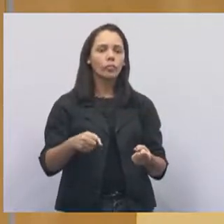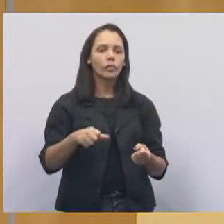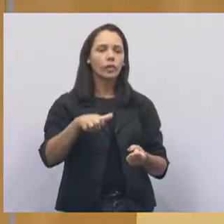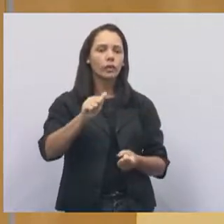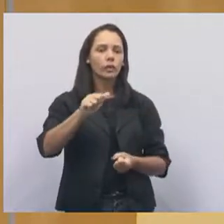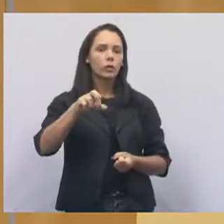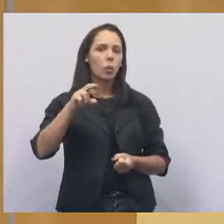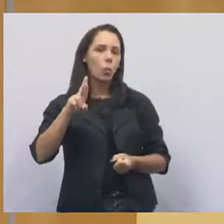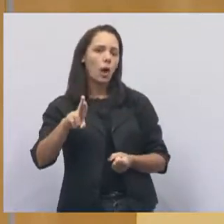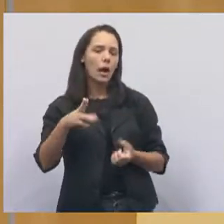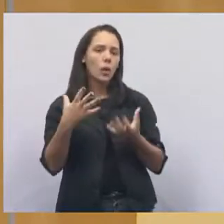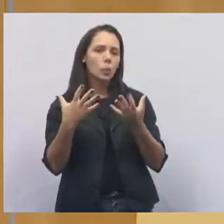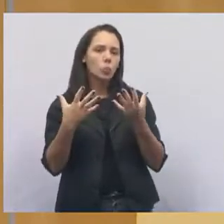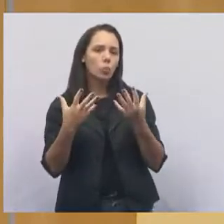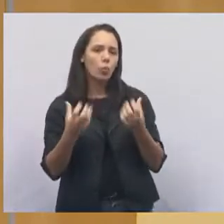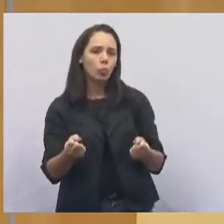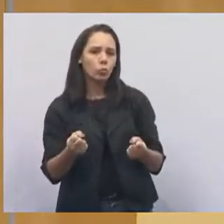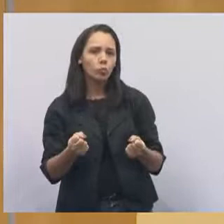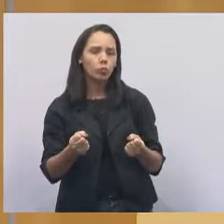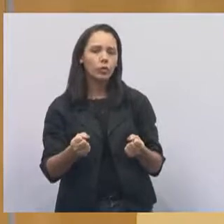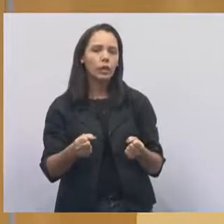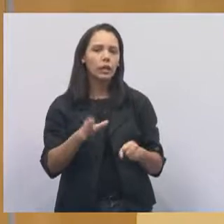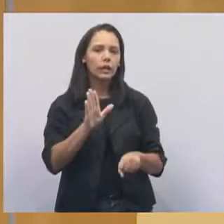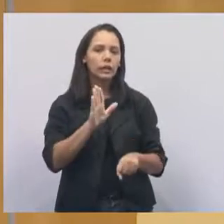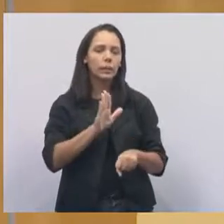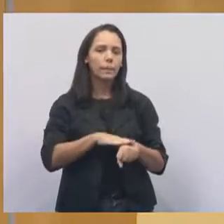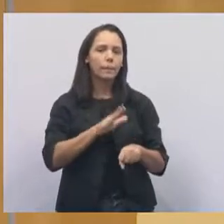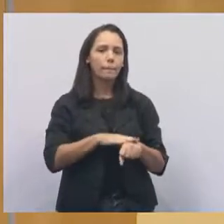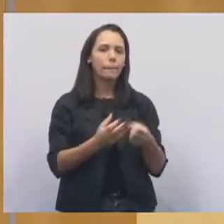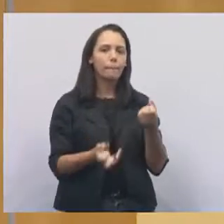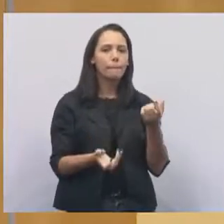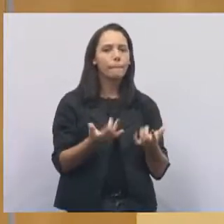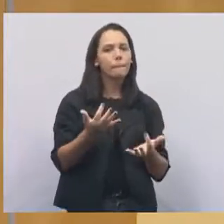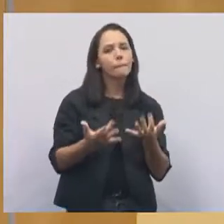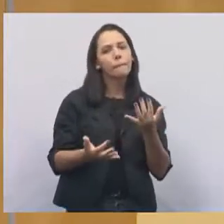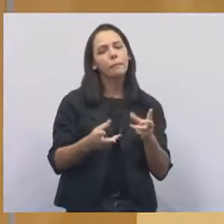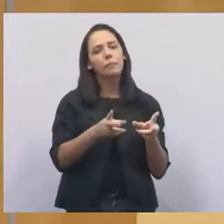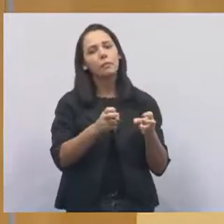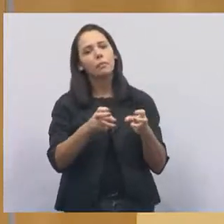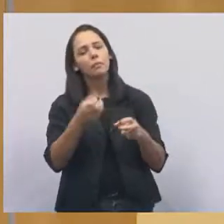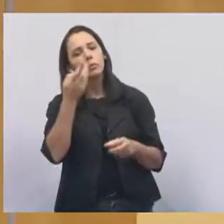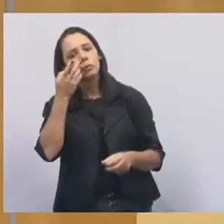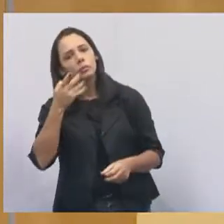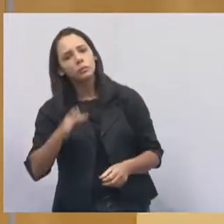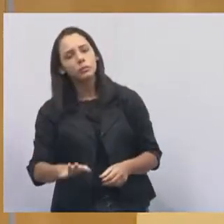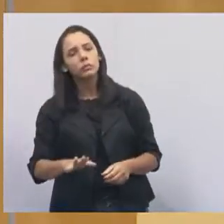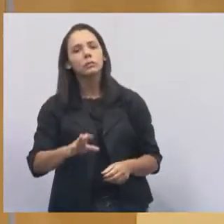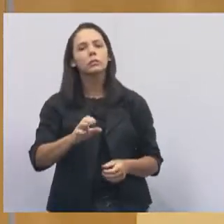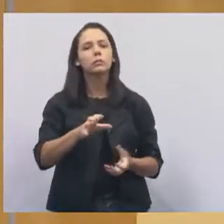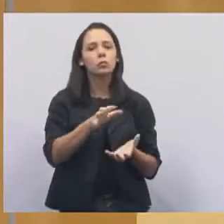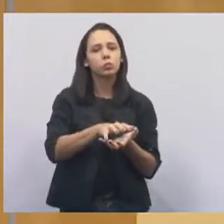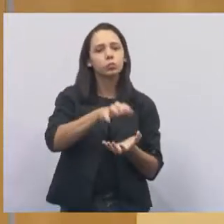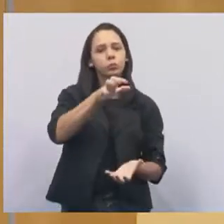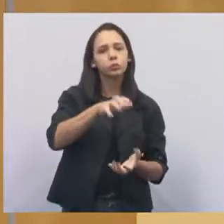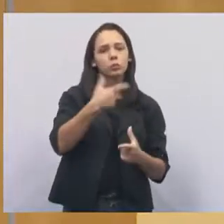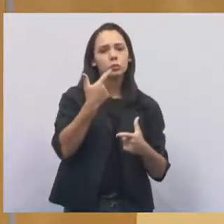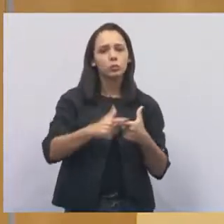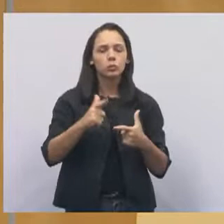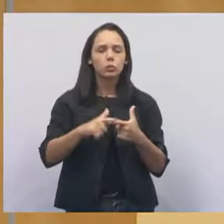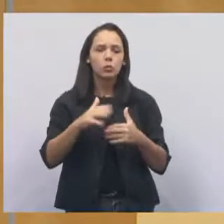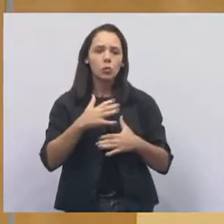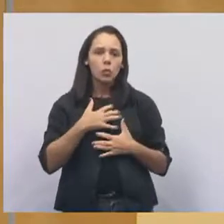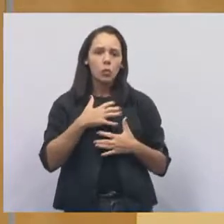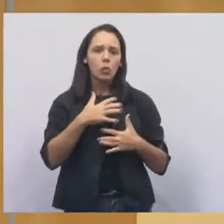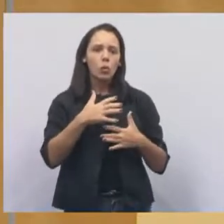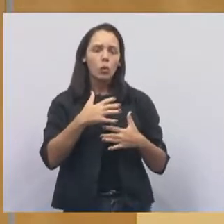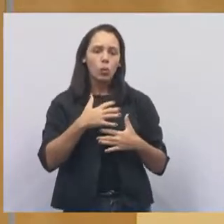onde a gente vê mais queimadas a gente vê principalmente crianças idosos aí com problemas respiratórios que ajudam a